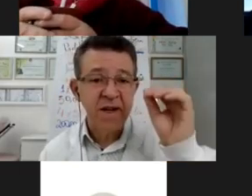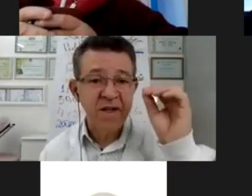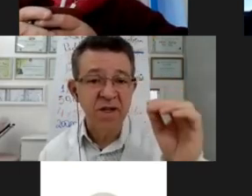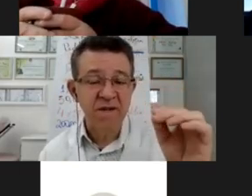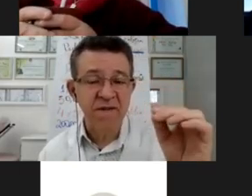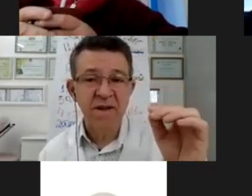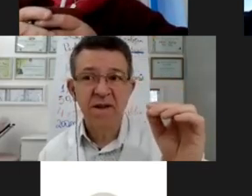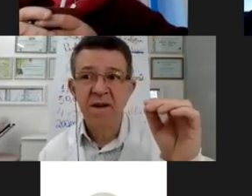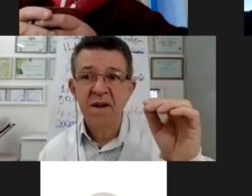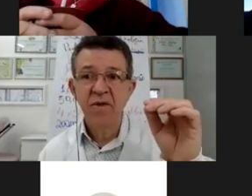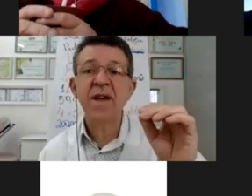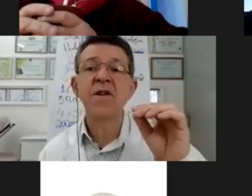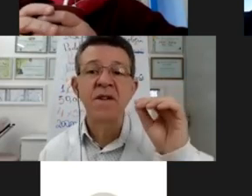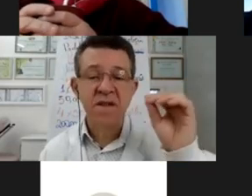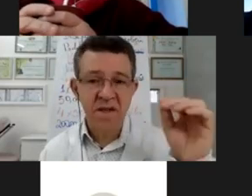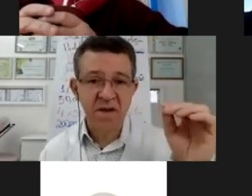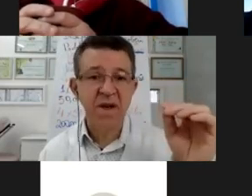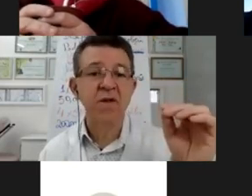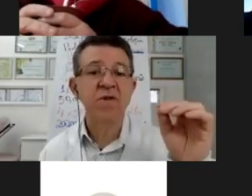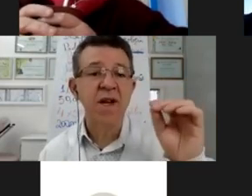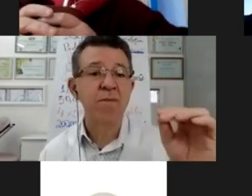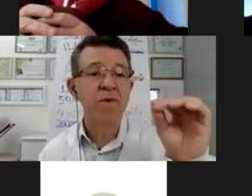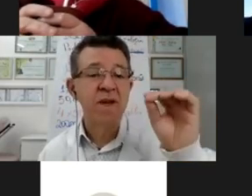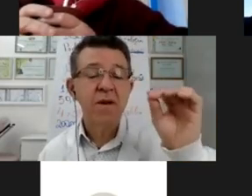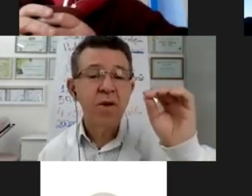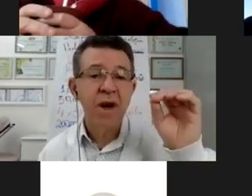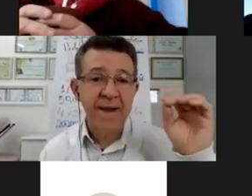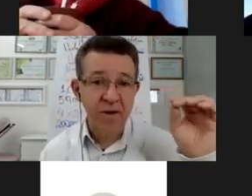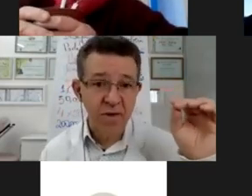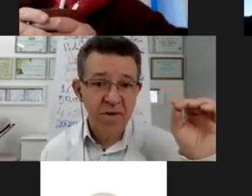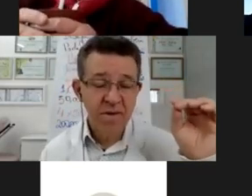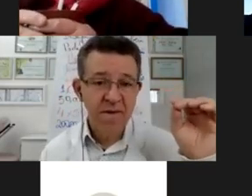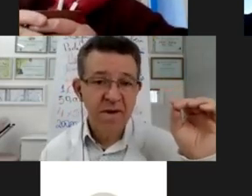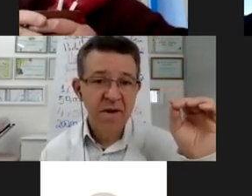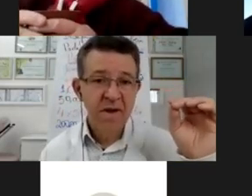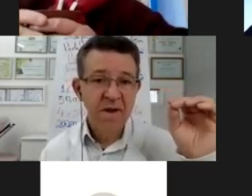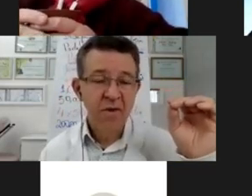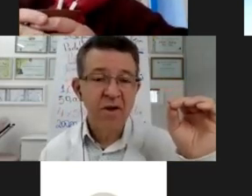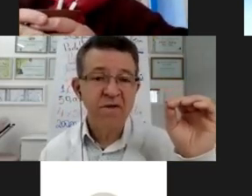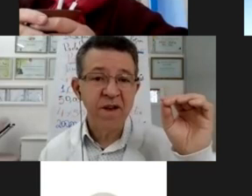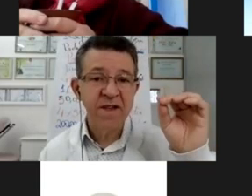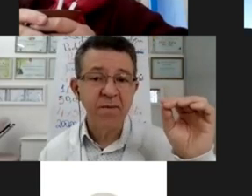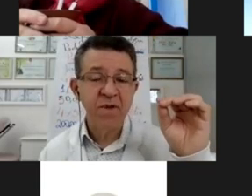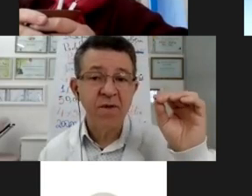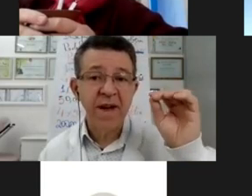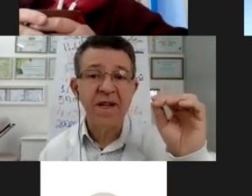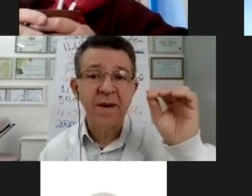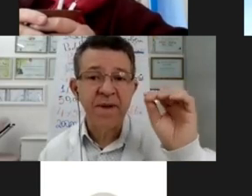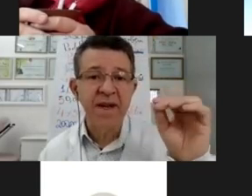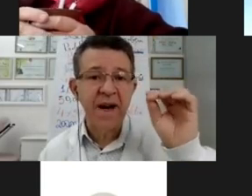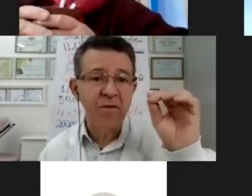Terapia alternativa não é que não existe, mas é um termo incorreto. O que nós fazemos